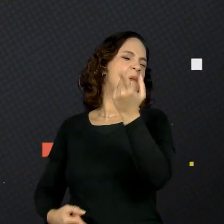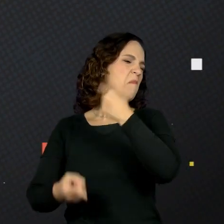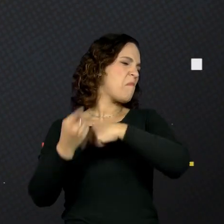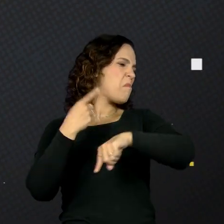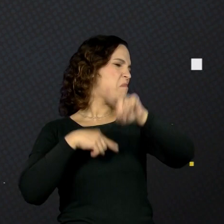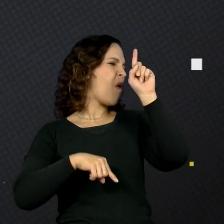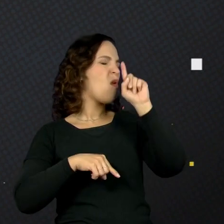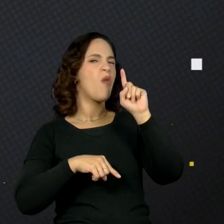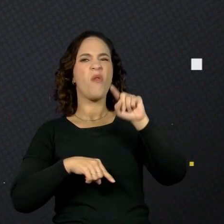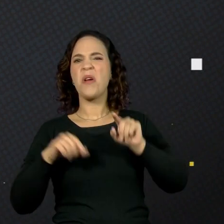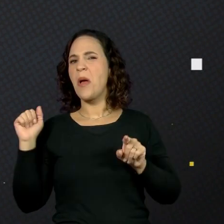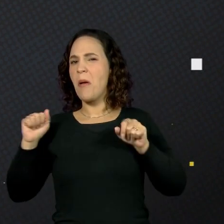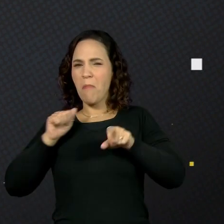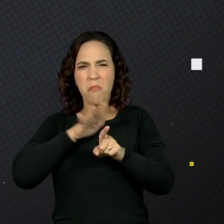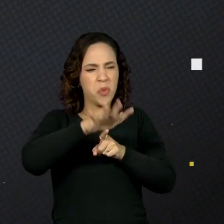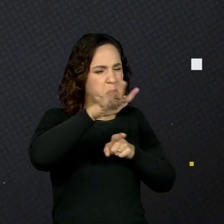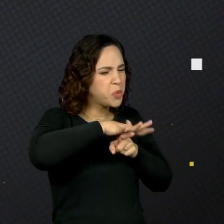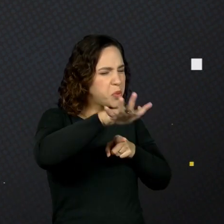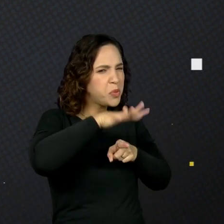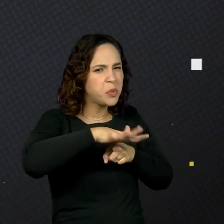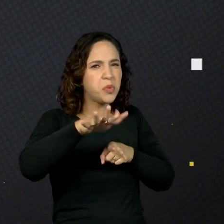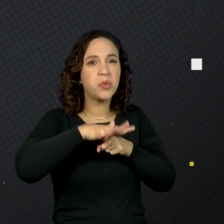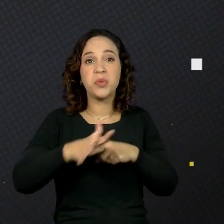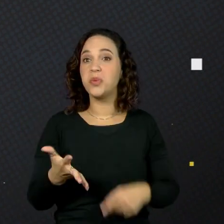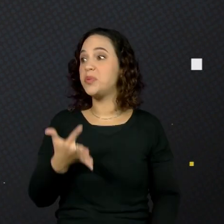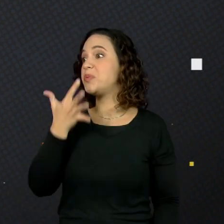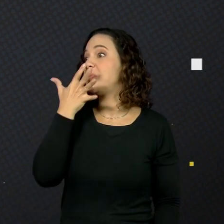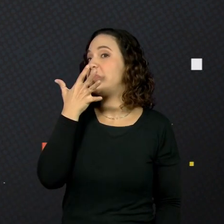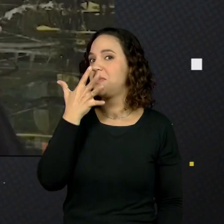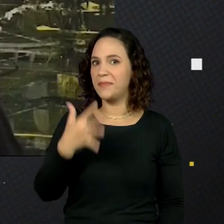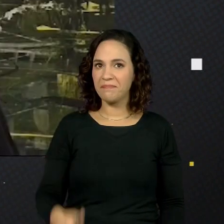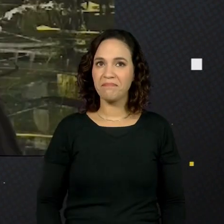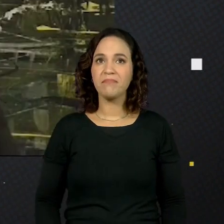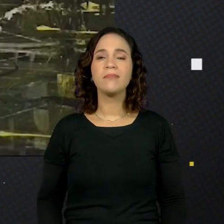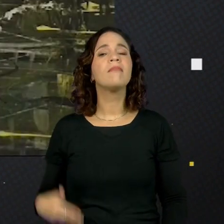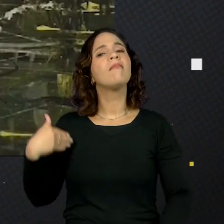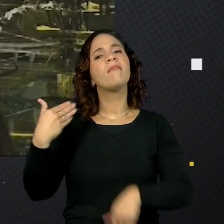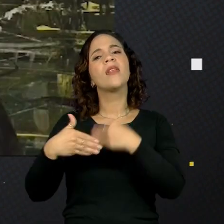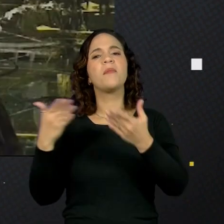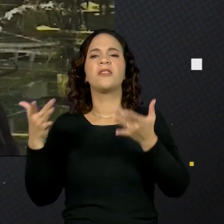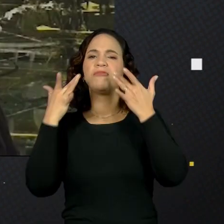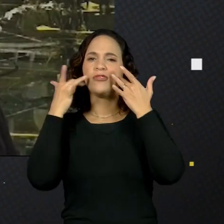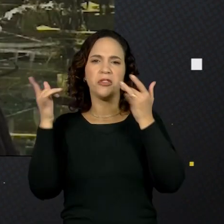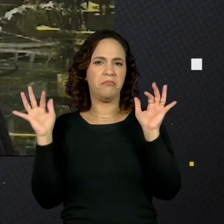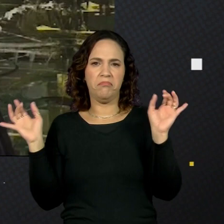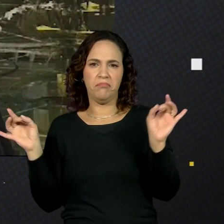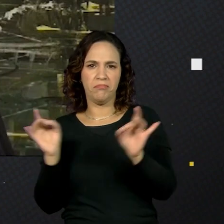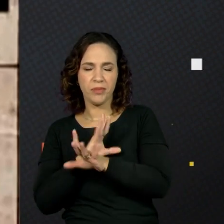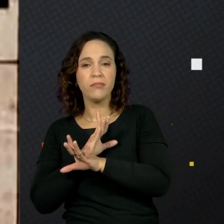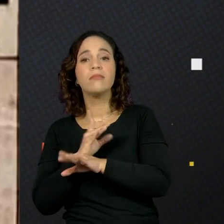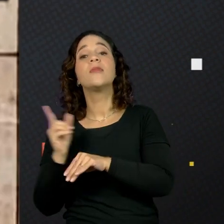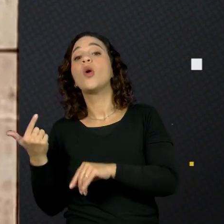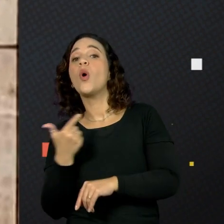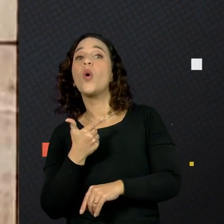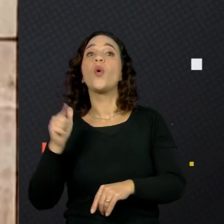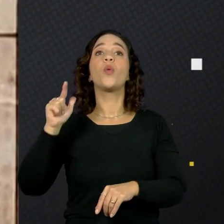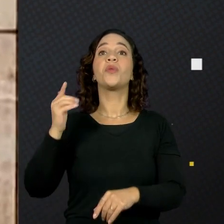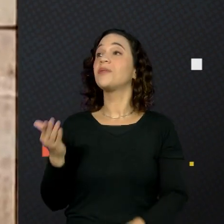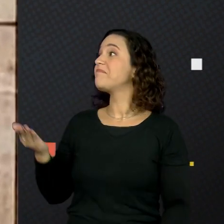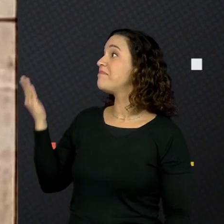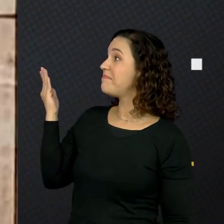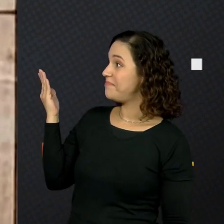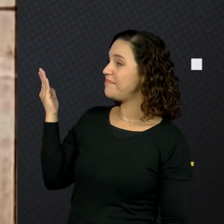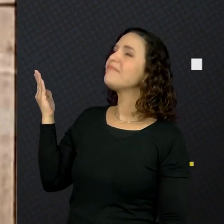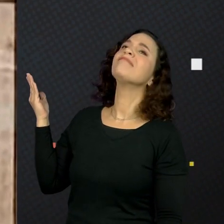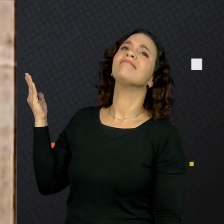estrondoso. Nunca tinha visto uma coisa daquela. Quando a Barrela acabou, viemos fazer Jesus Homem, que também foi um